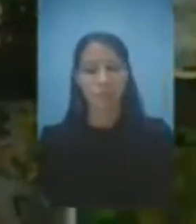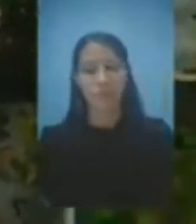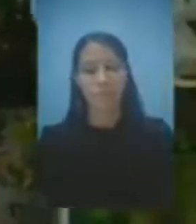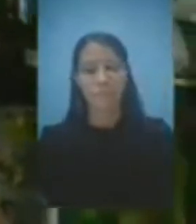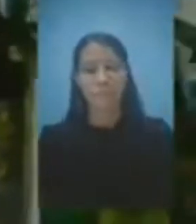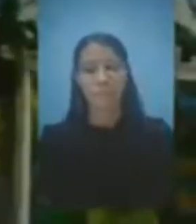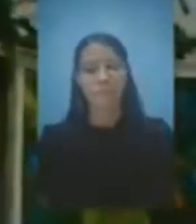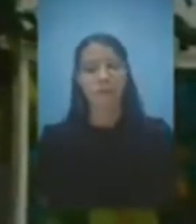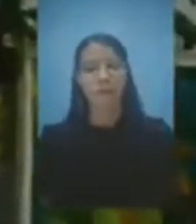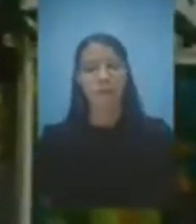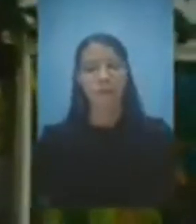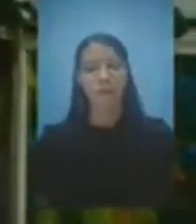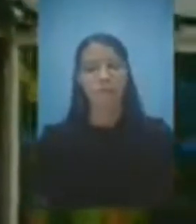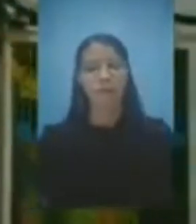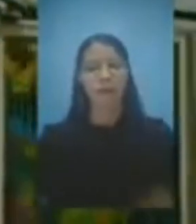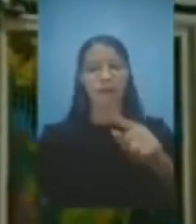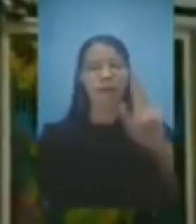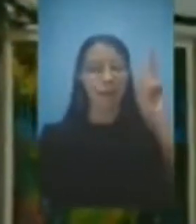E aí, tá?